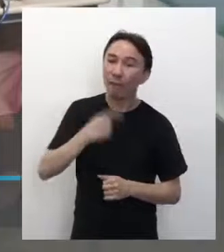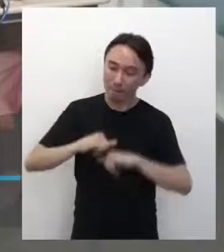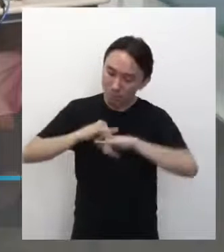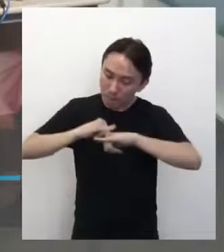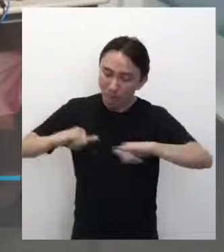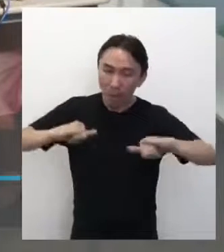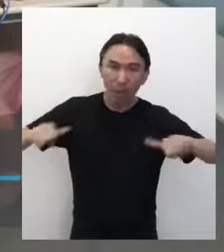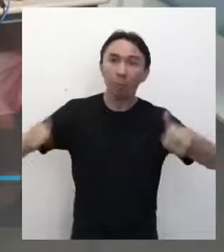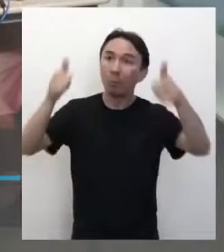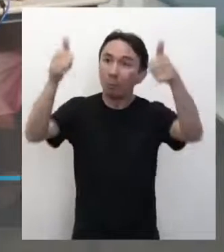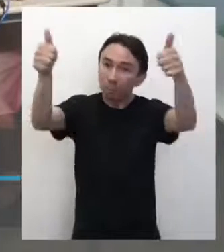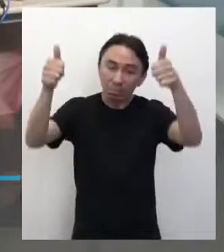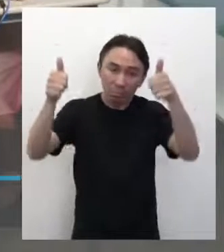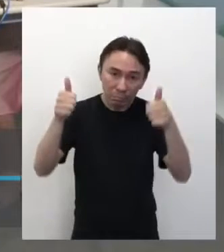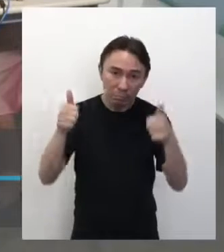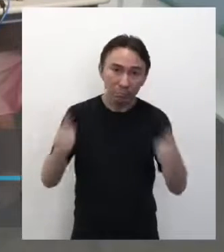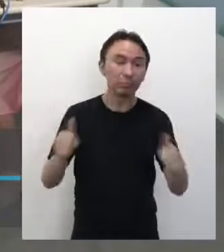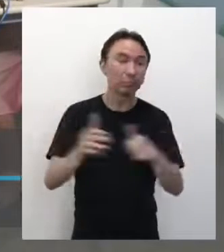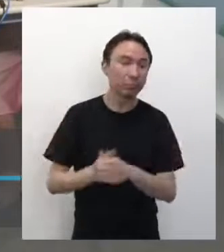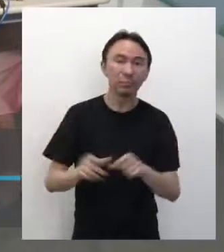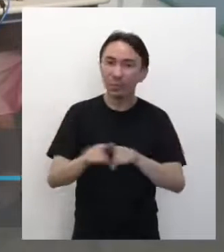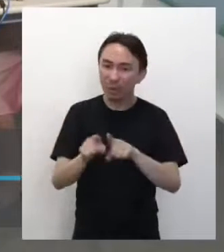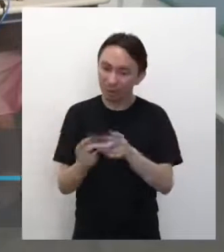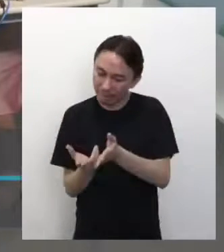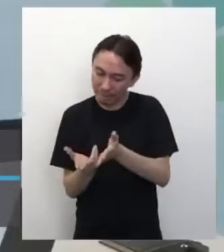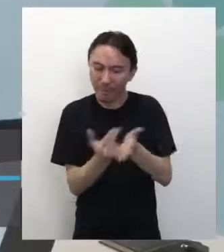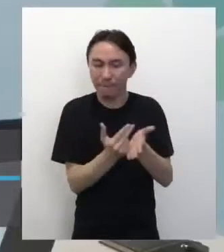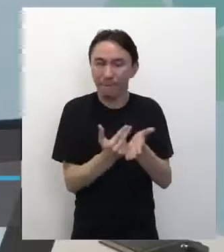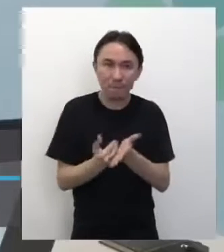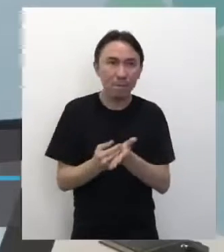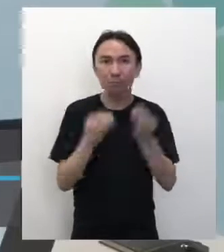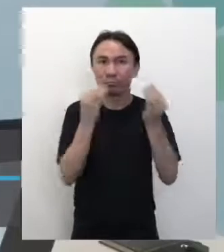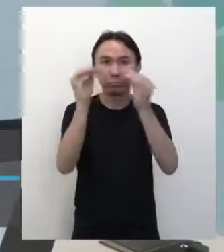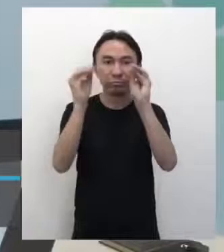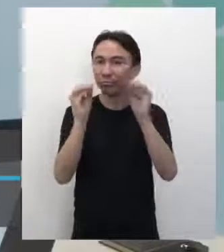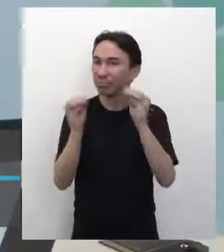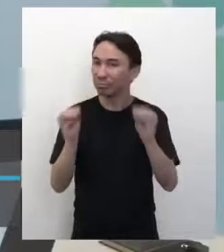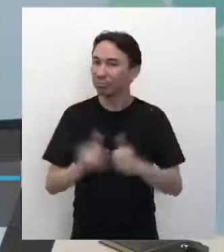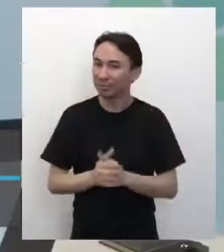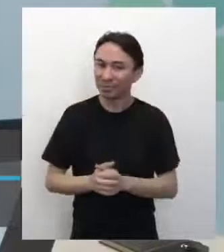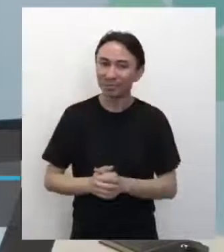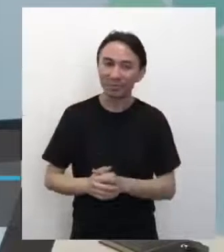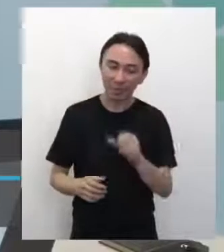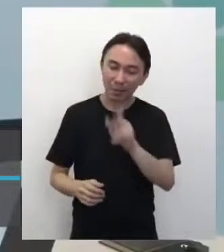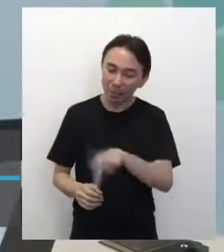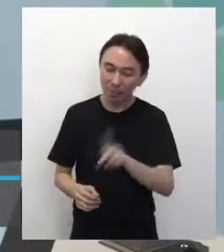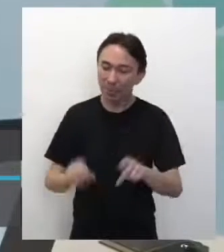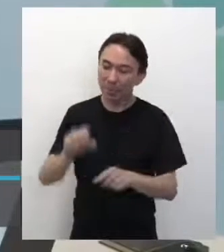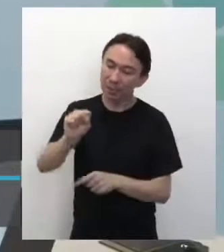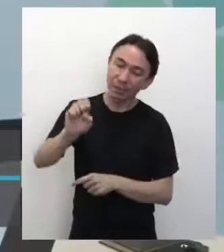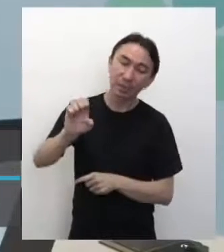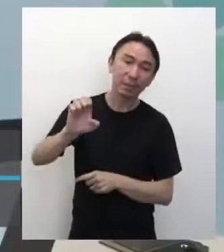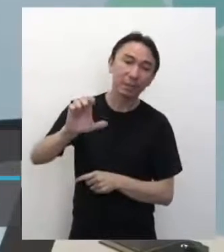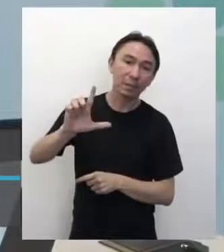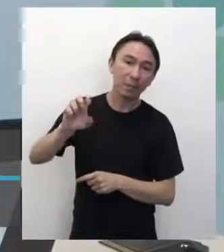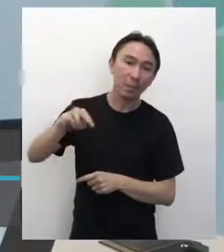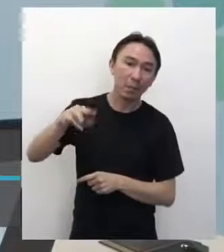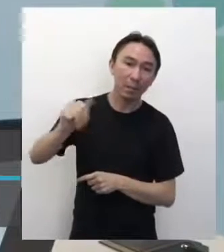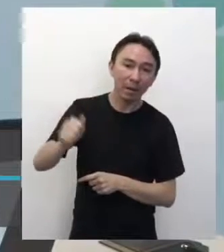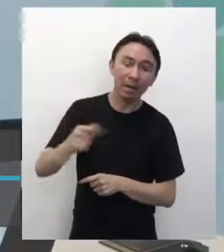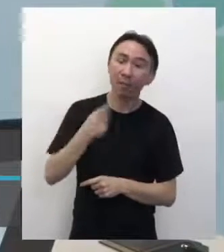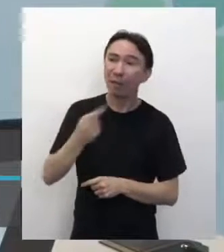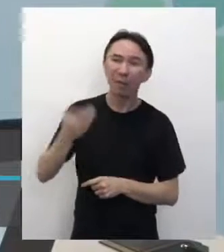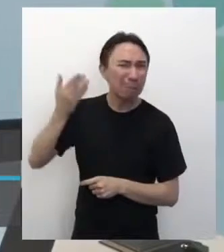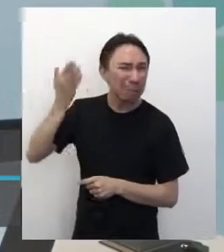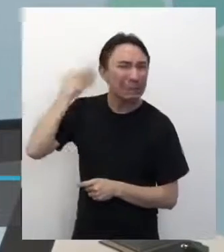e acrescenta os desenhos. Boa. Nós temos a Pro Selma, que fala na antiguidade através